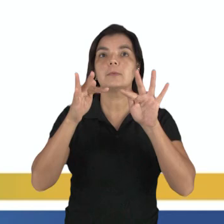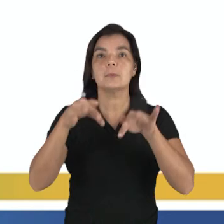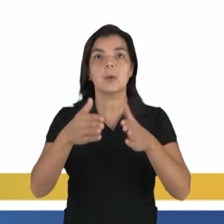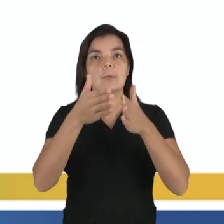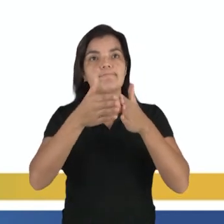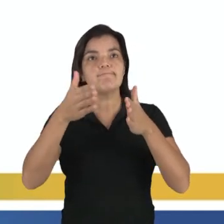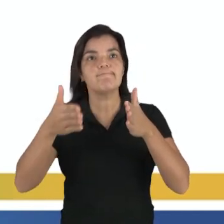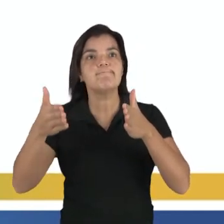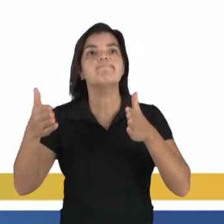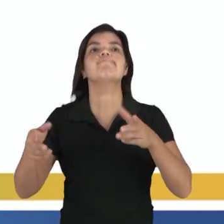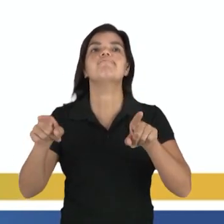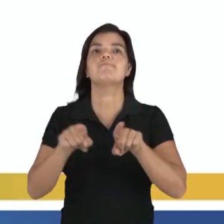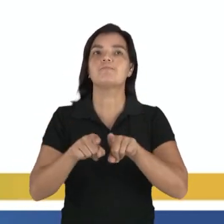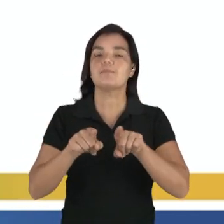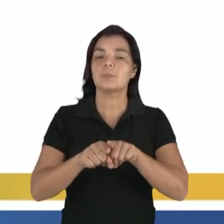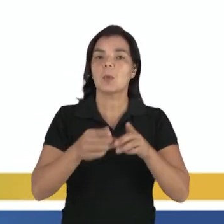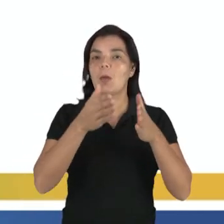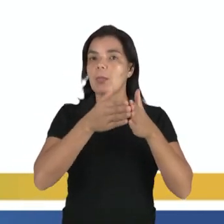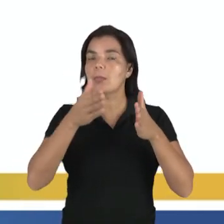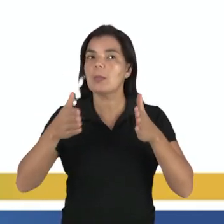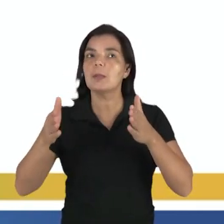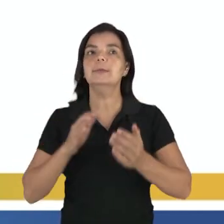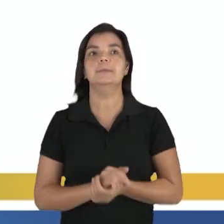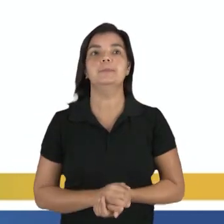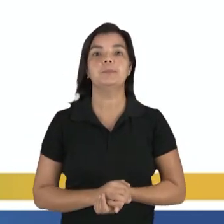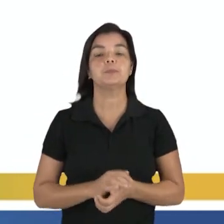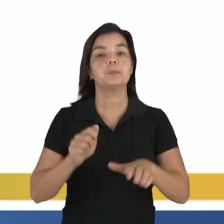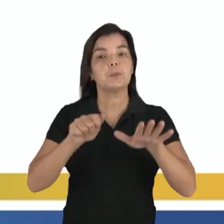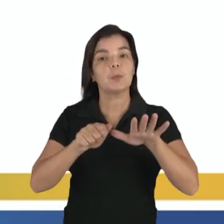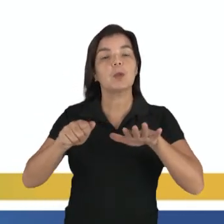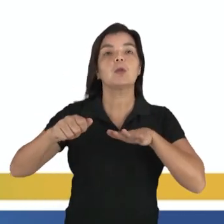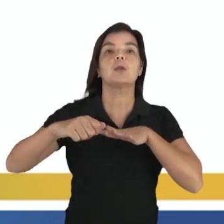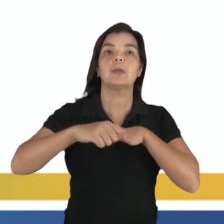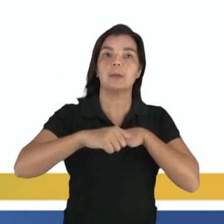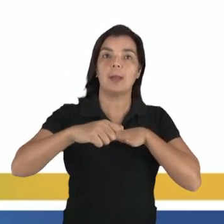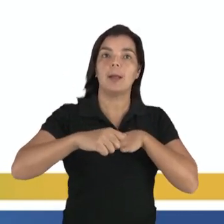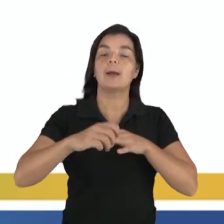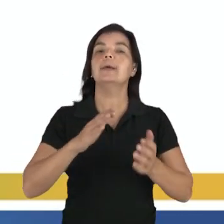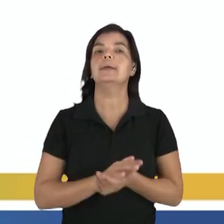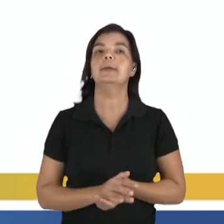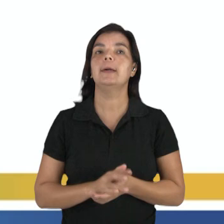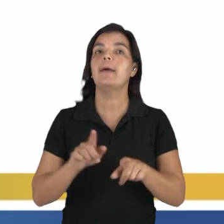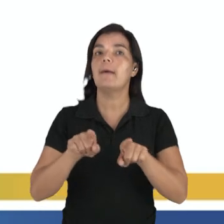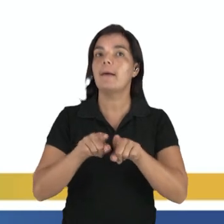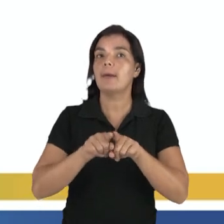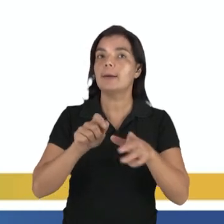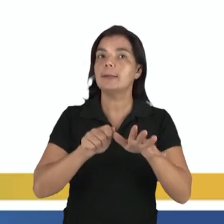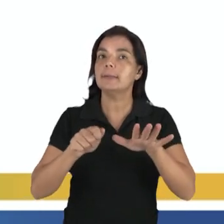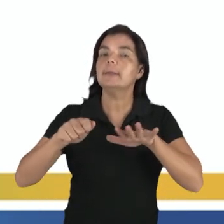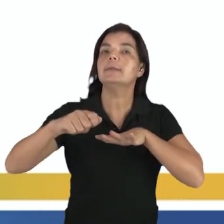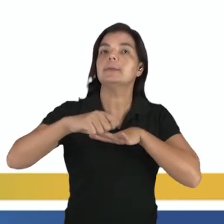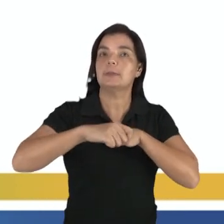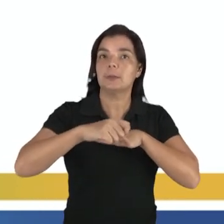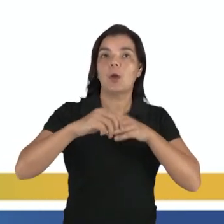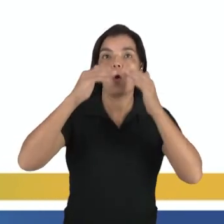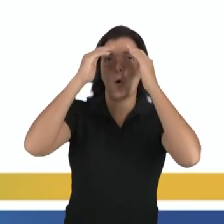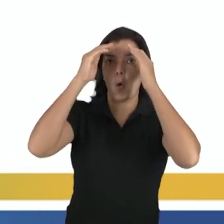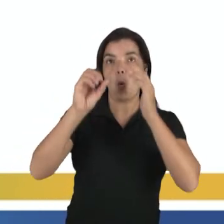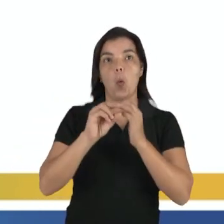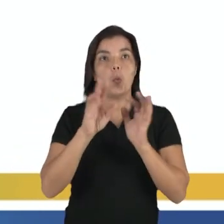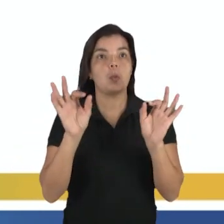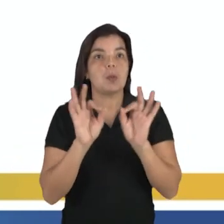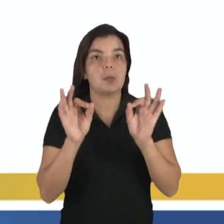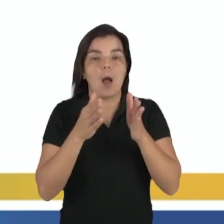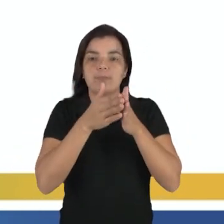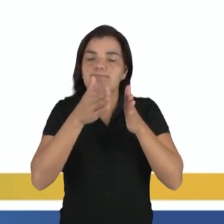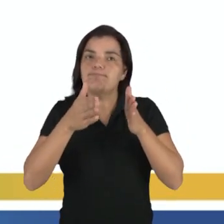linear, pois os fatos são narrados na sequência. O que seria um enredo linear? A narração de um enredo pode obedecer ou